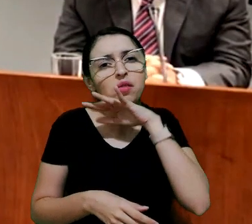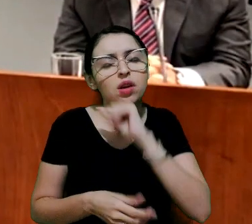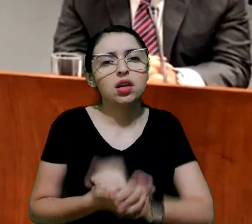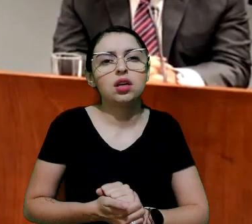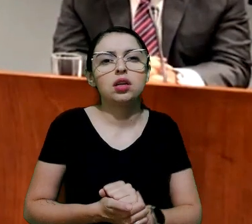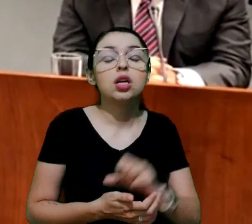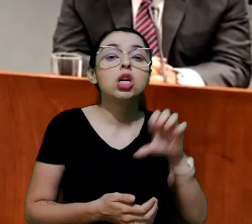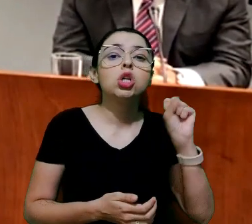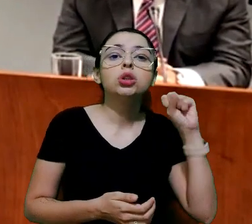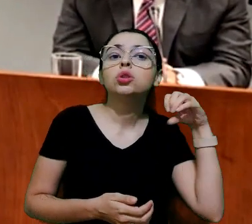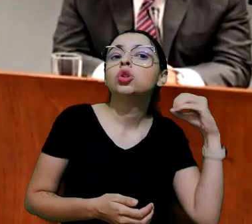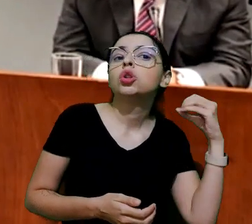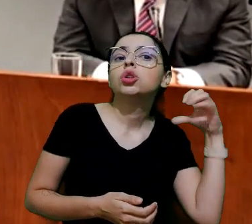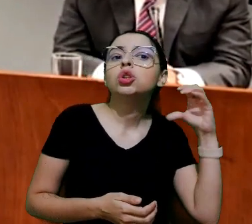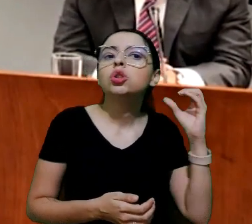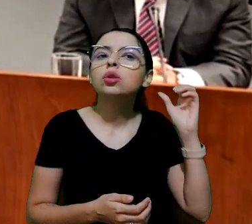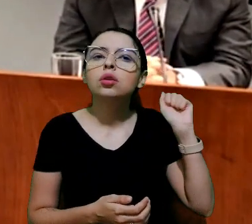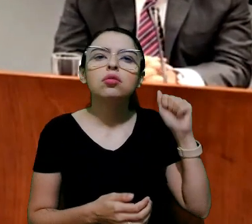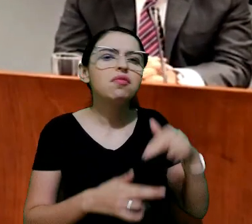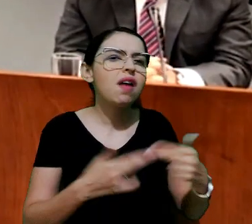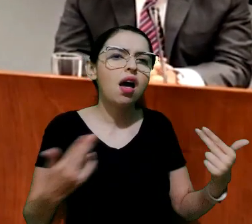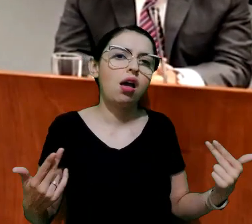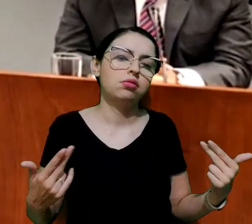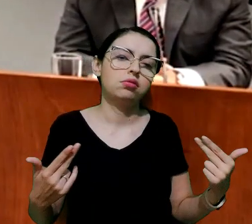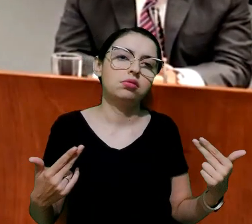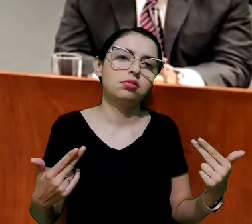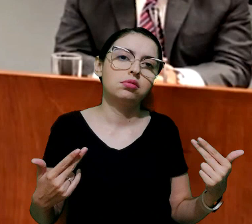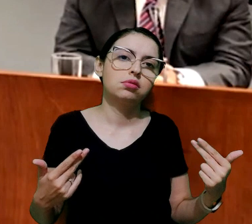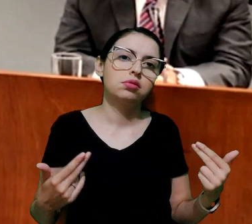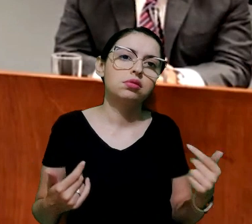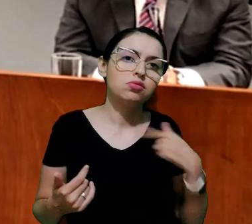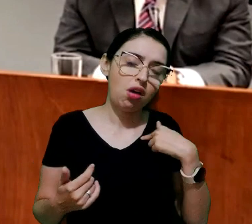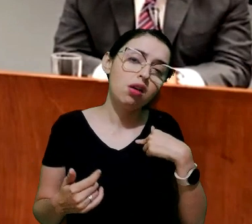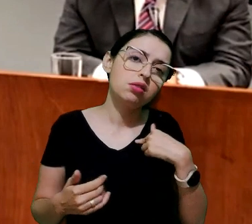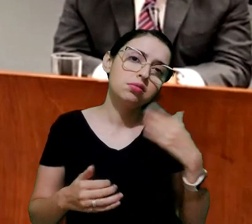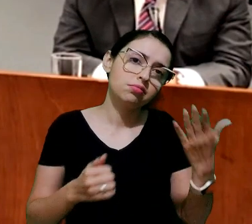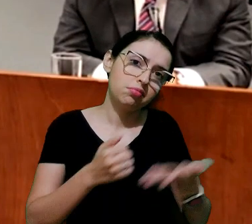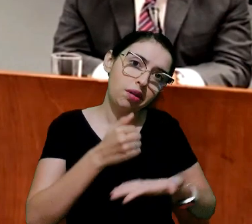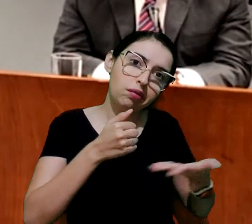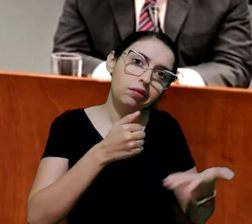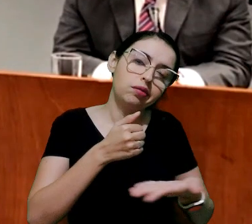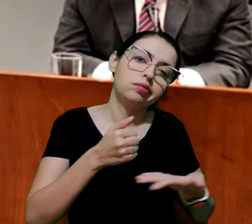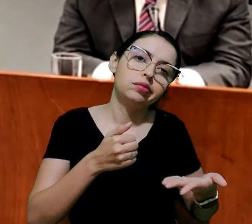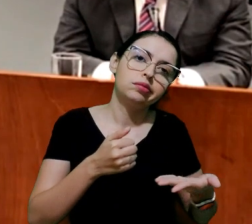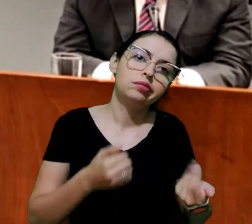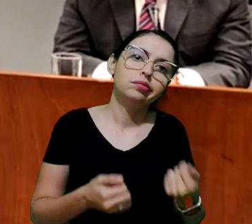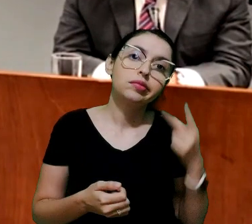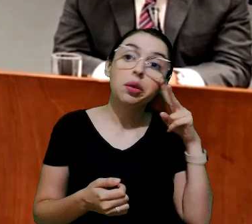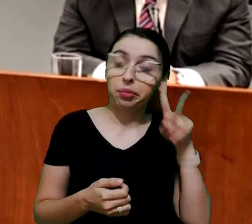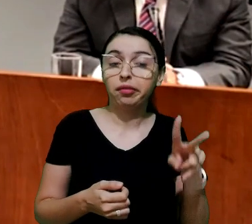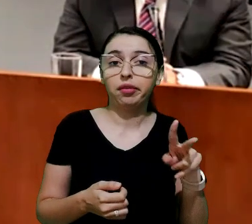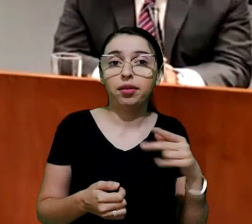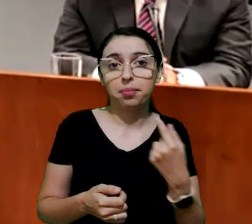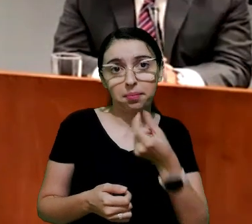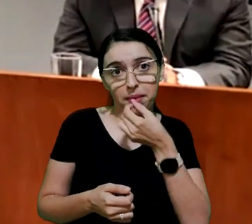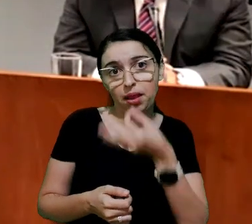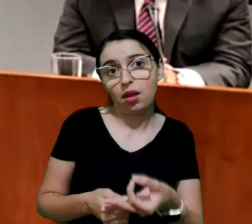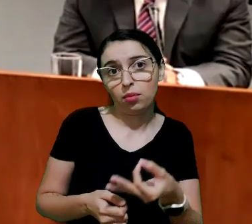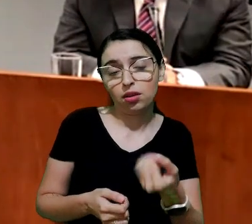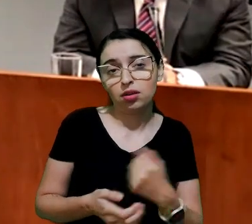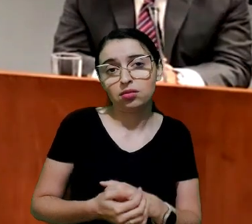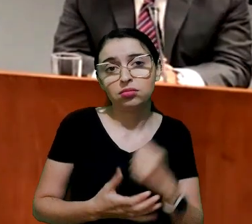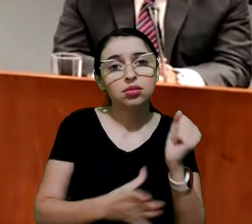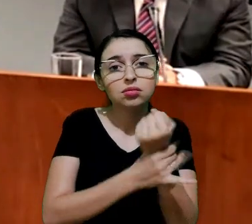para um caminho horroroso. A economia está muito melhor, a sociologia está muito melhor, a psicologia está muito melhor. Nós estamos